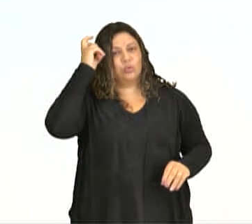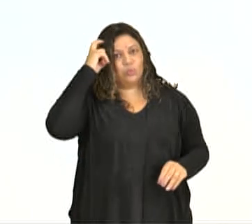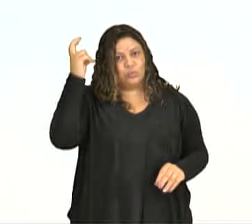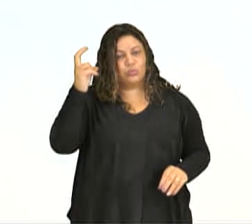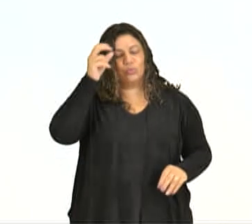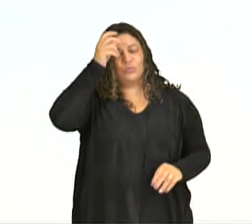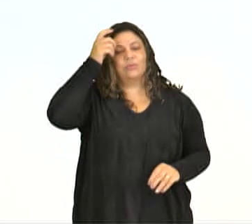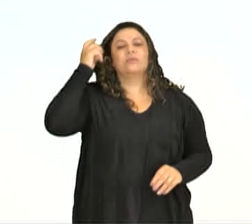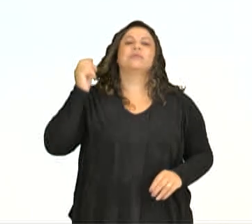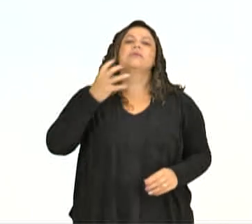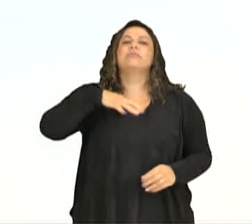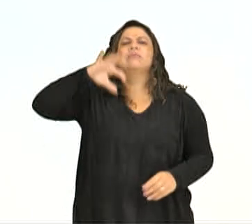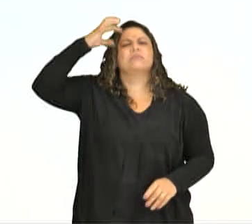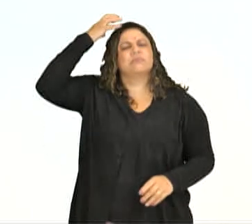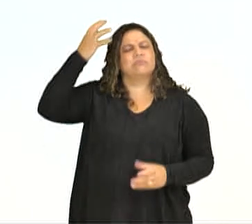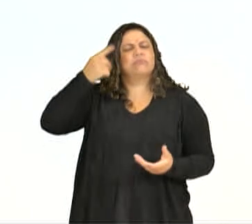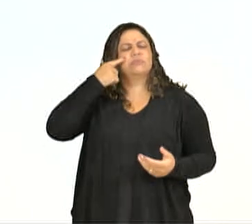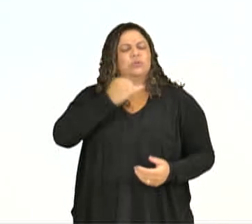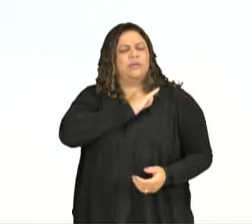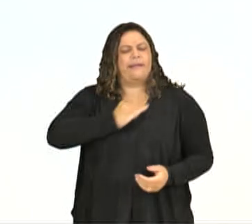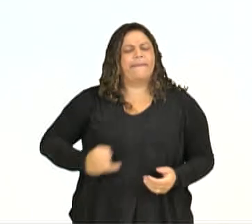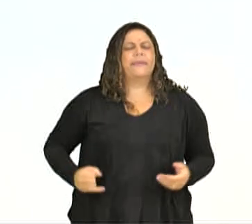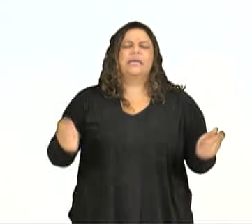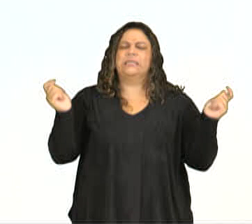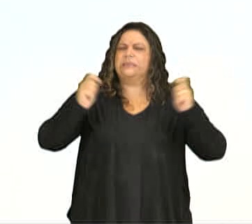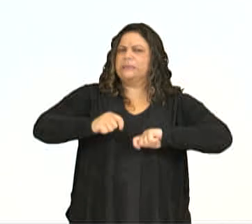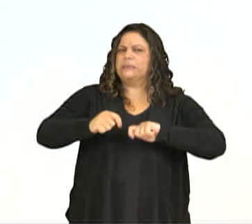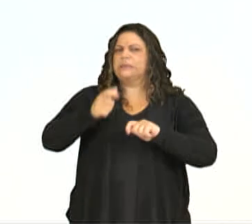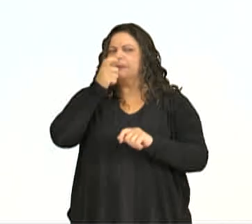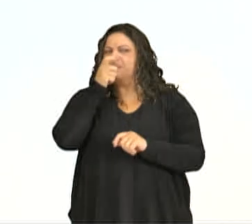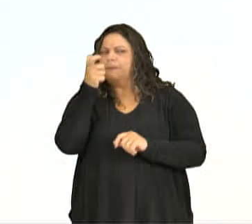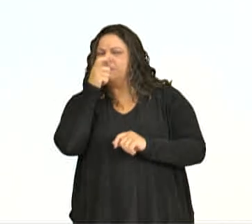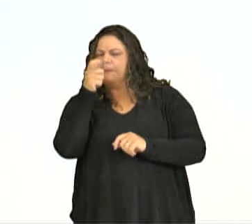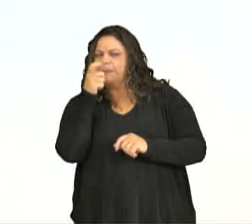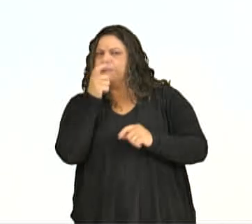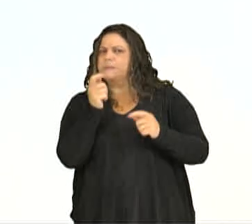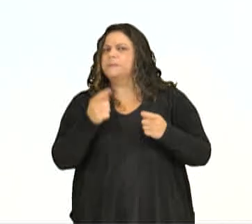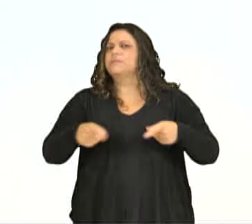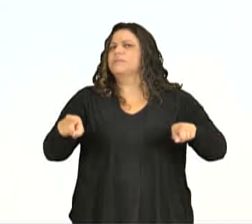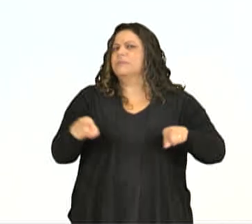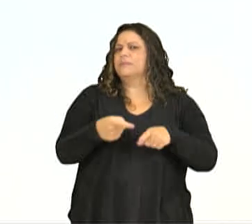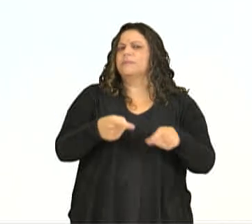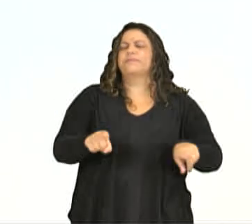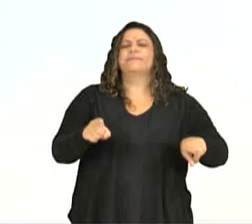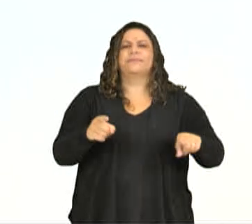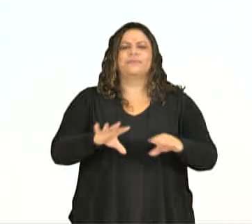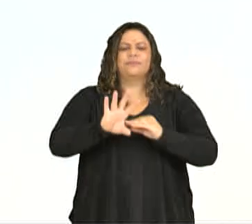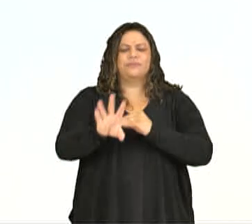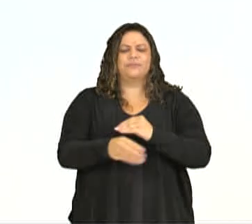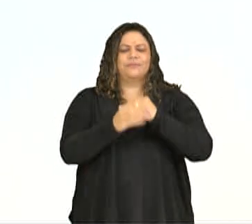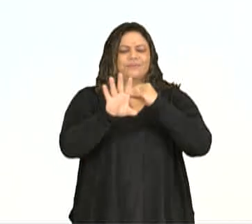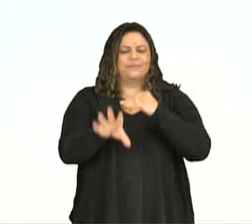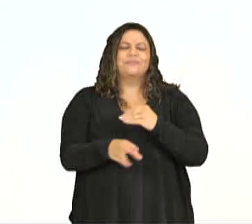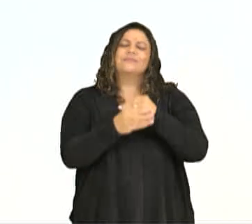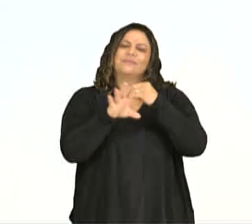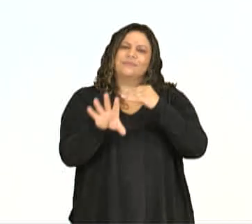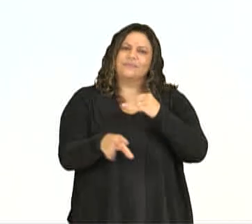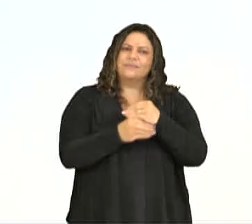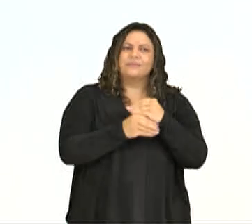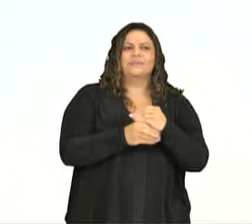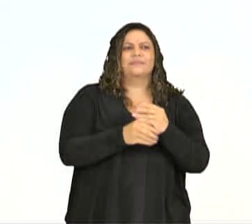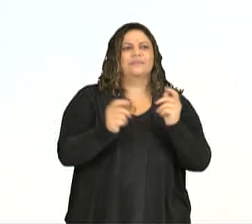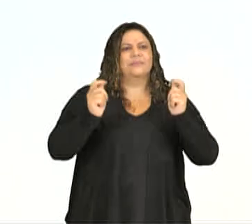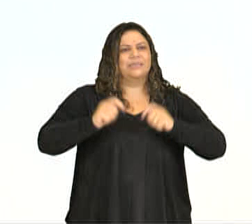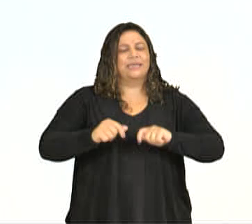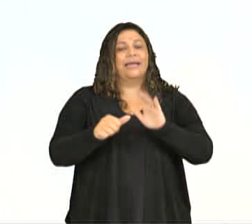I teve interesse em compor. Diários de Neumann confirmam essa situação em que Dom Pedro I compôs as